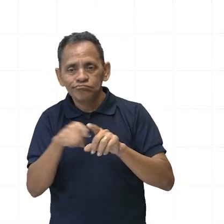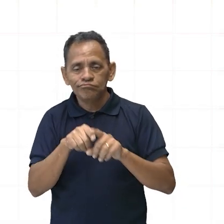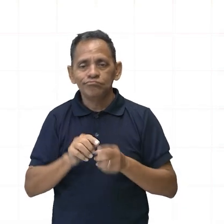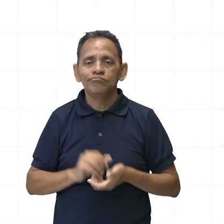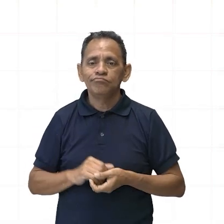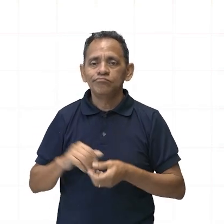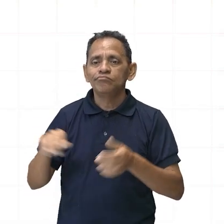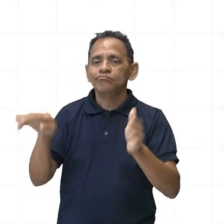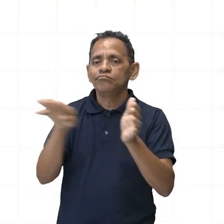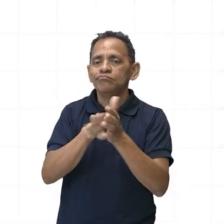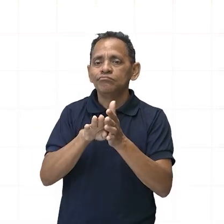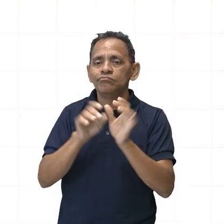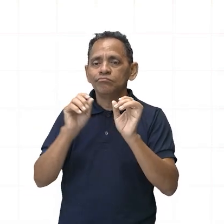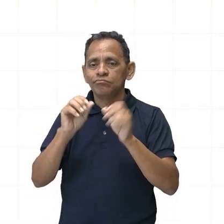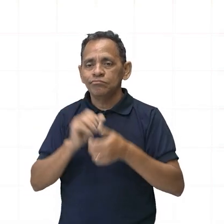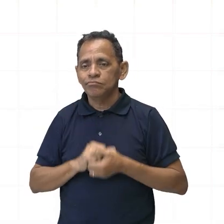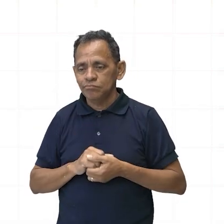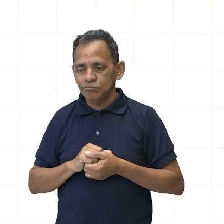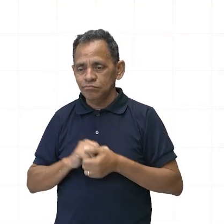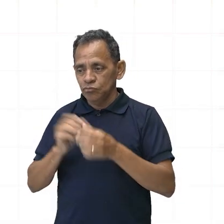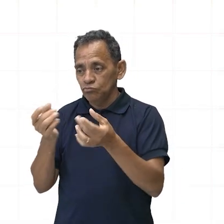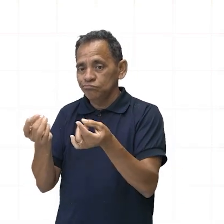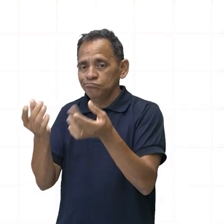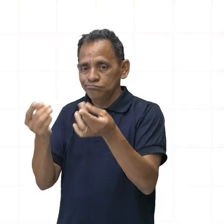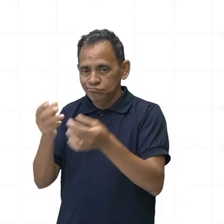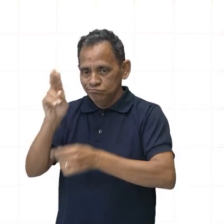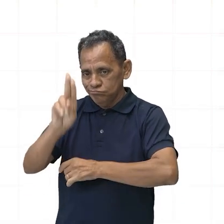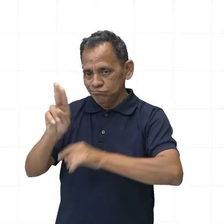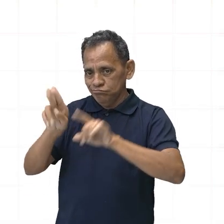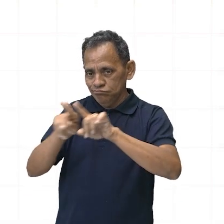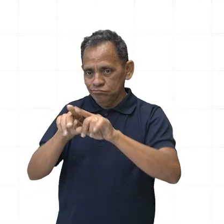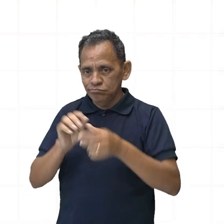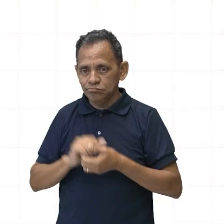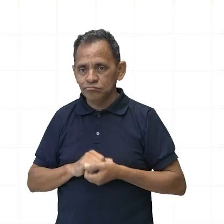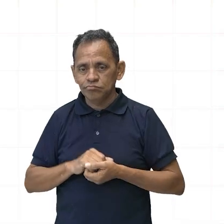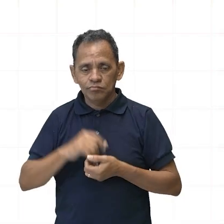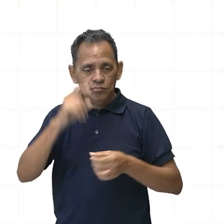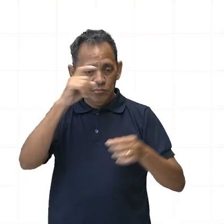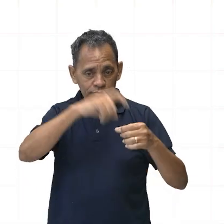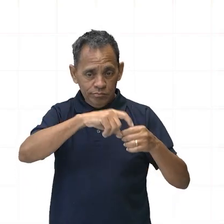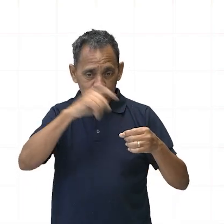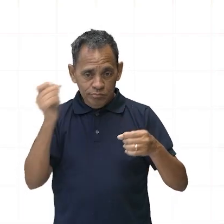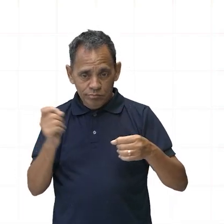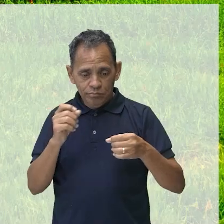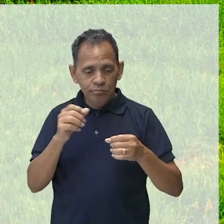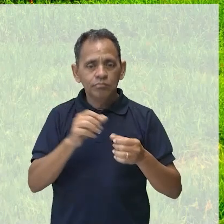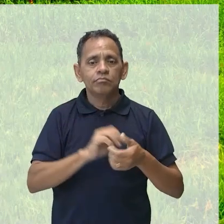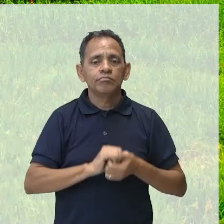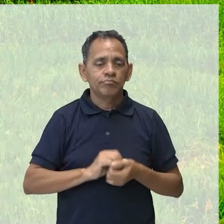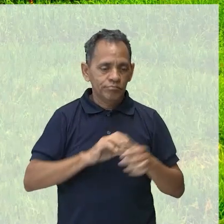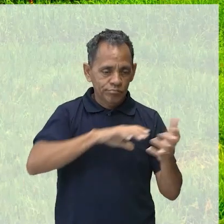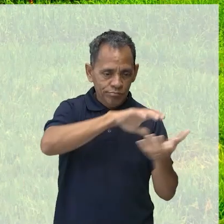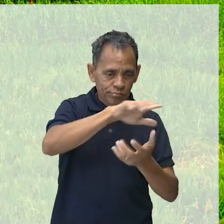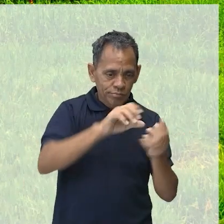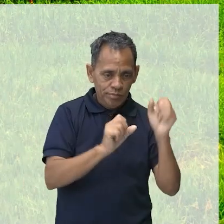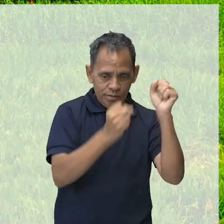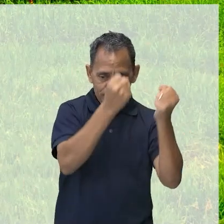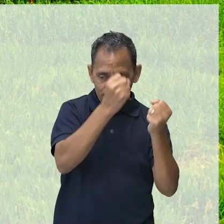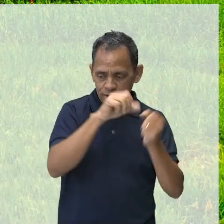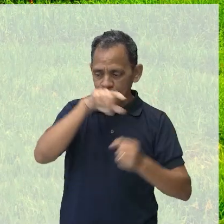consumidor, tá? Então, estamos saindo do processo da Revolução Industrial e estamos vindo para o quê? Para